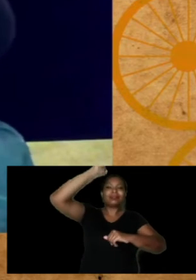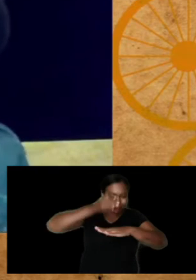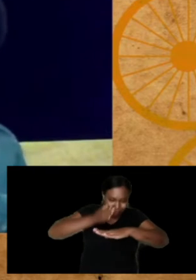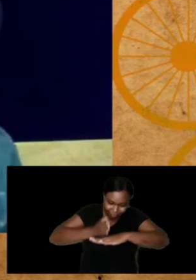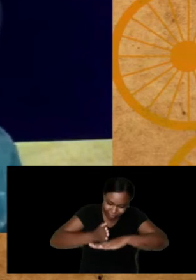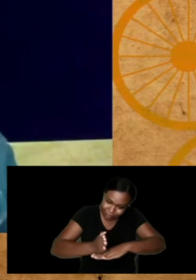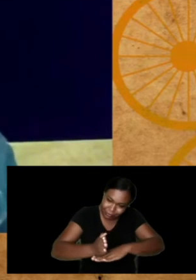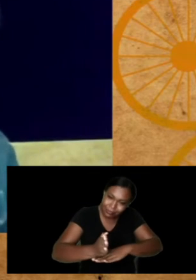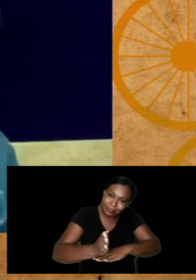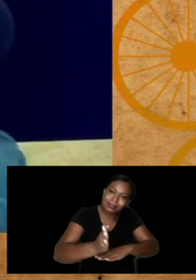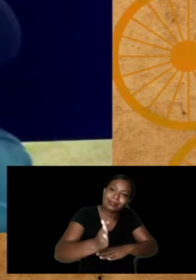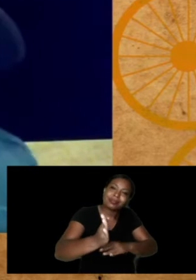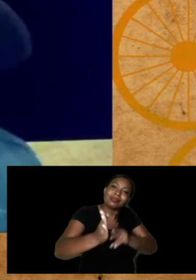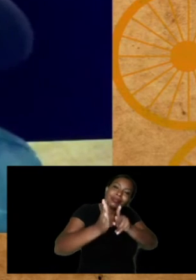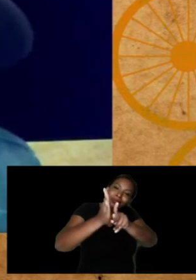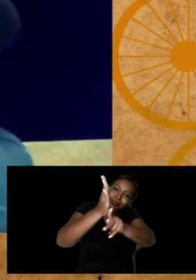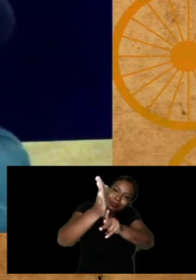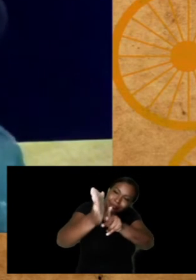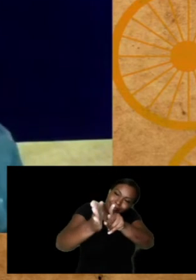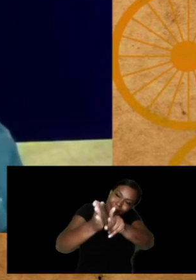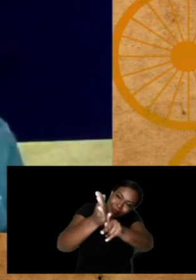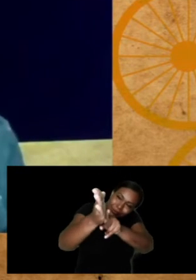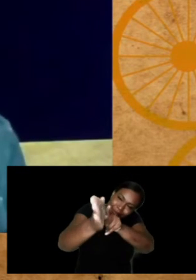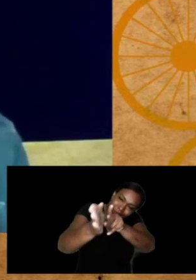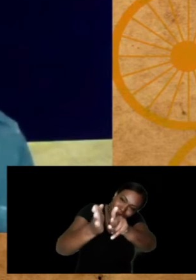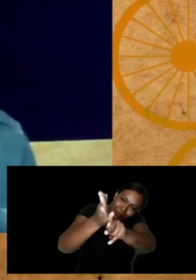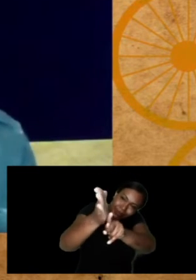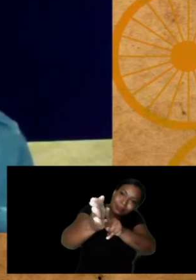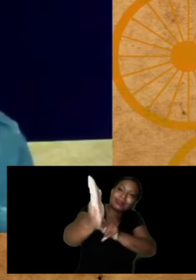Vamos em frente.